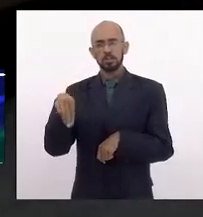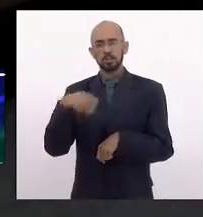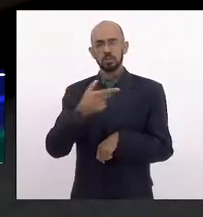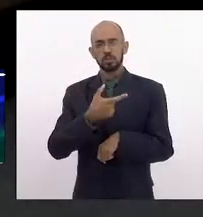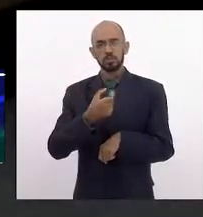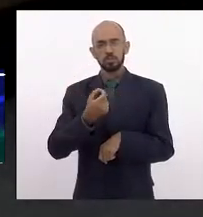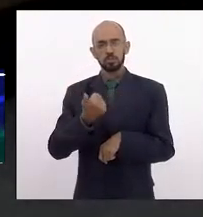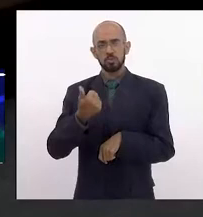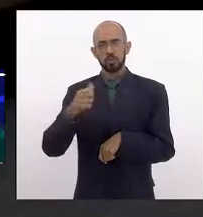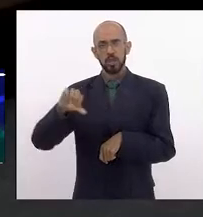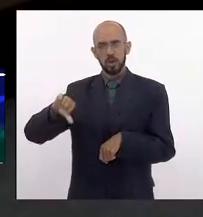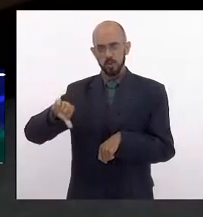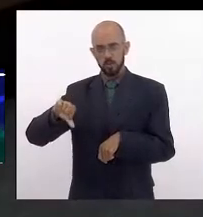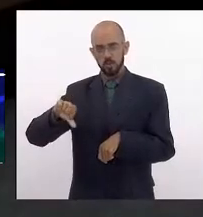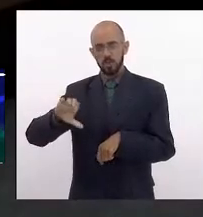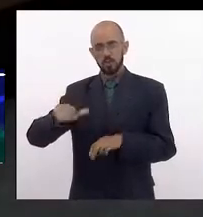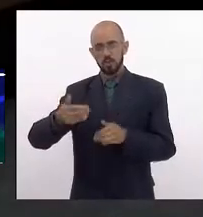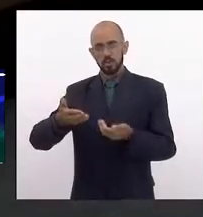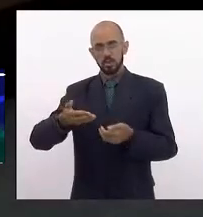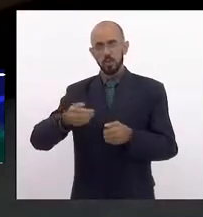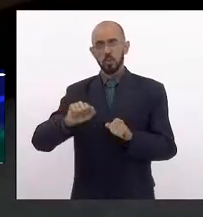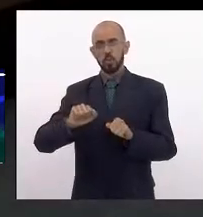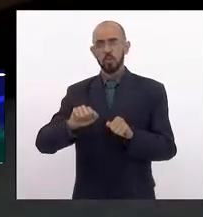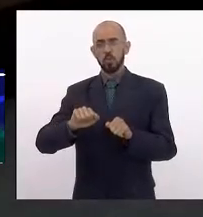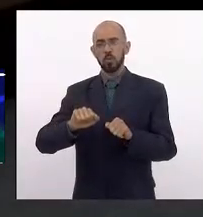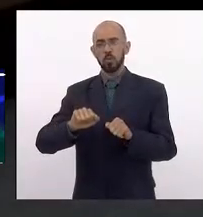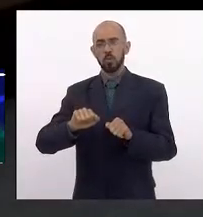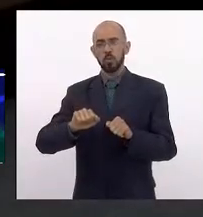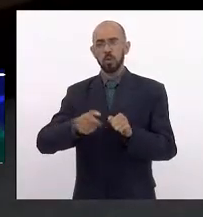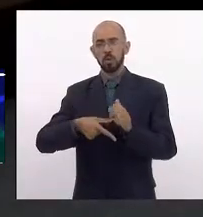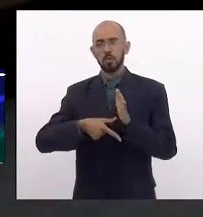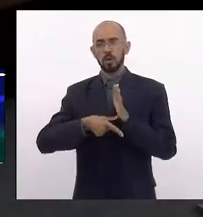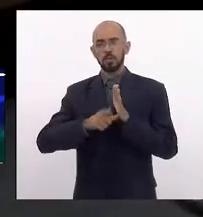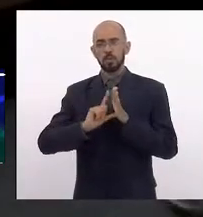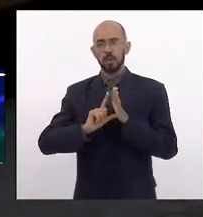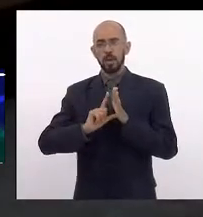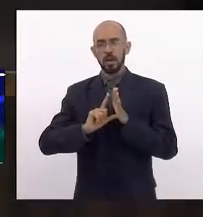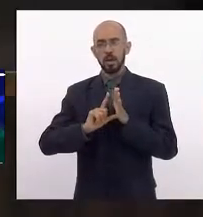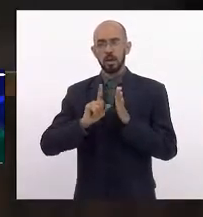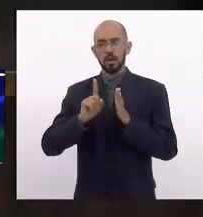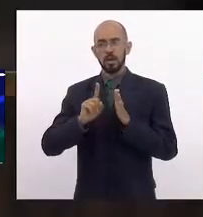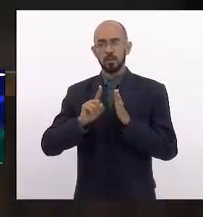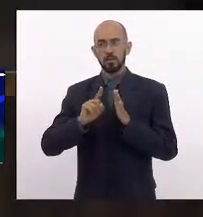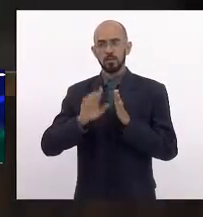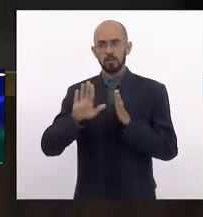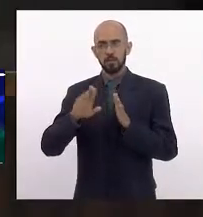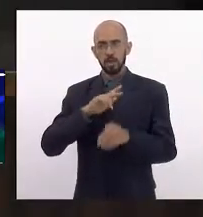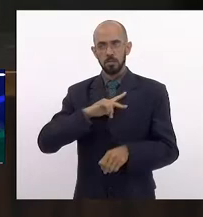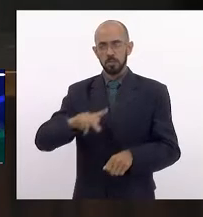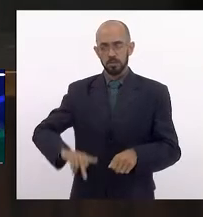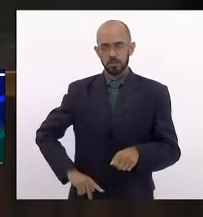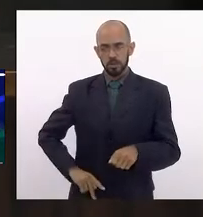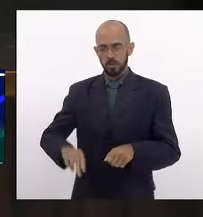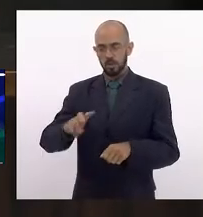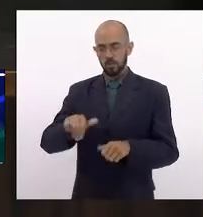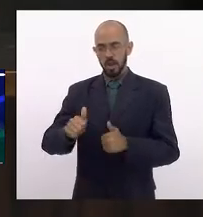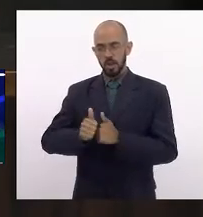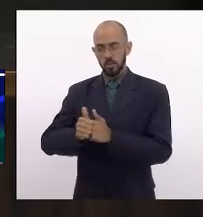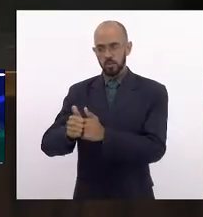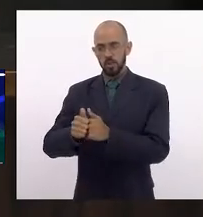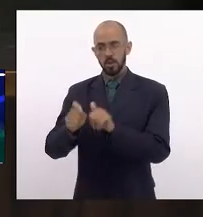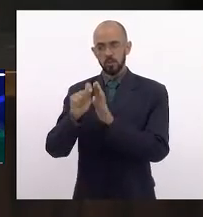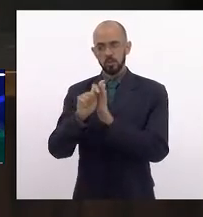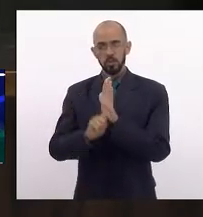Então aprendi minha não seu presidente é presidência de assistir vai seguir nesse texto que você lência